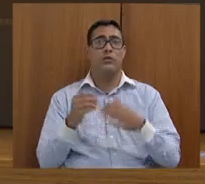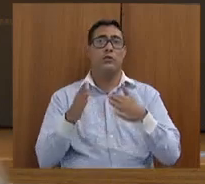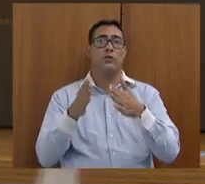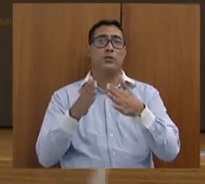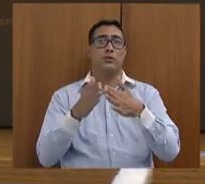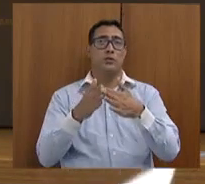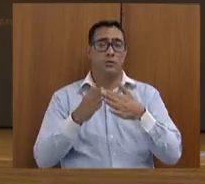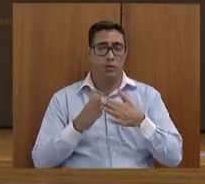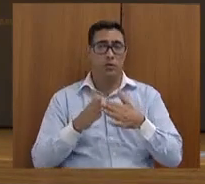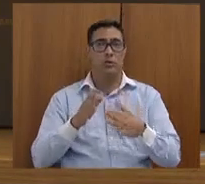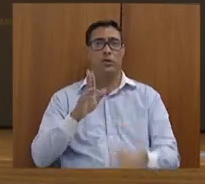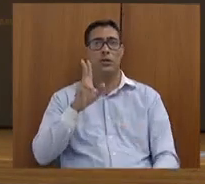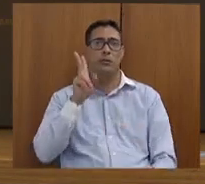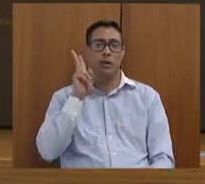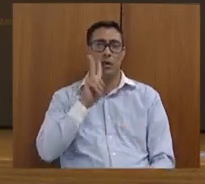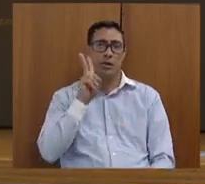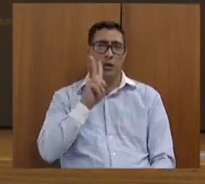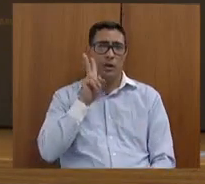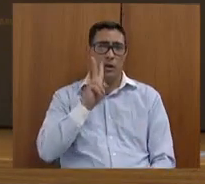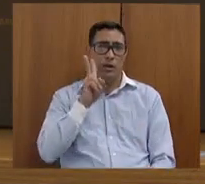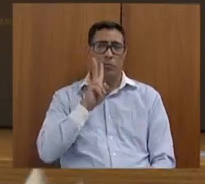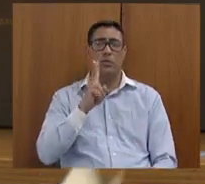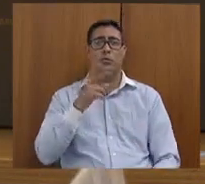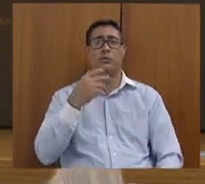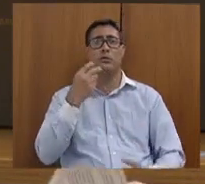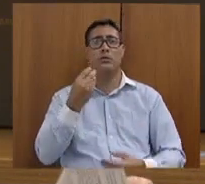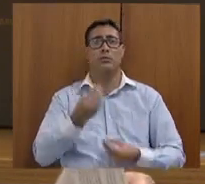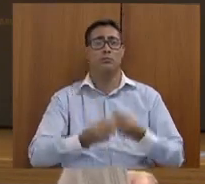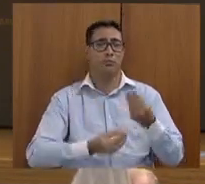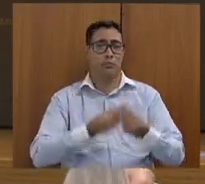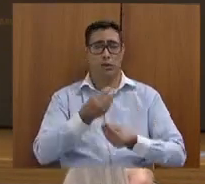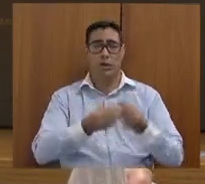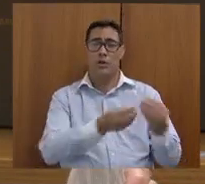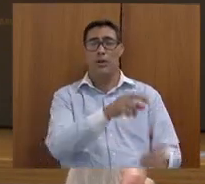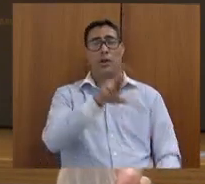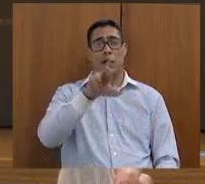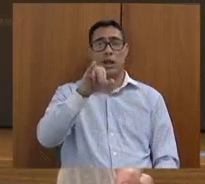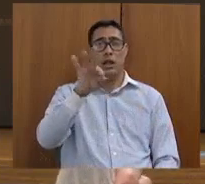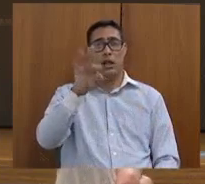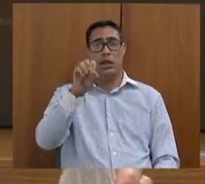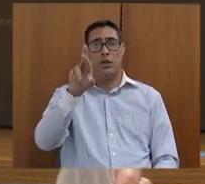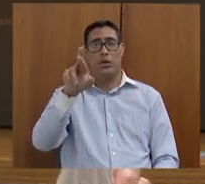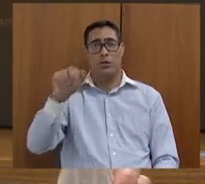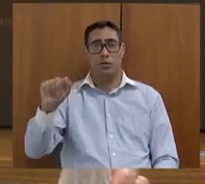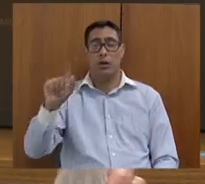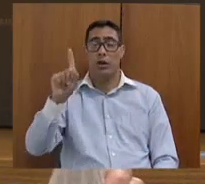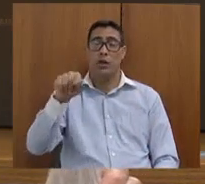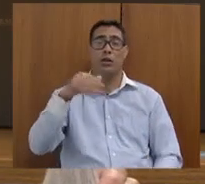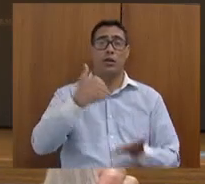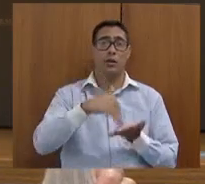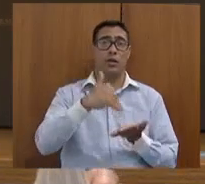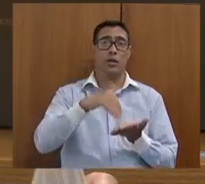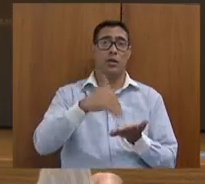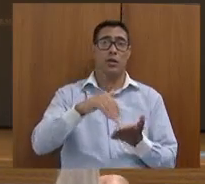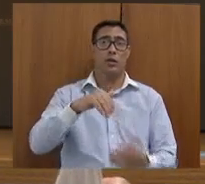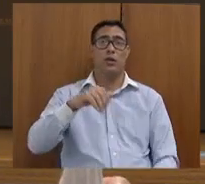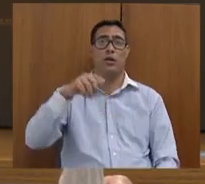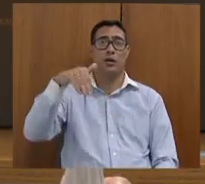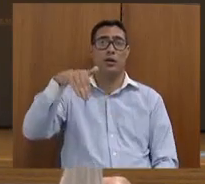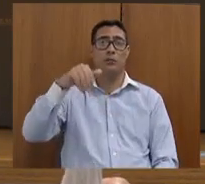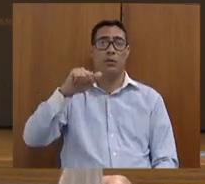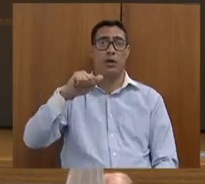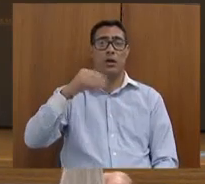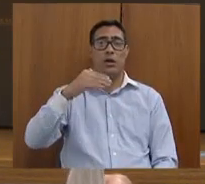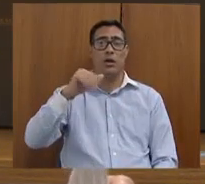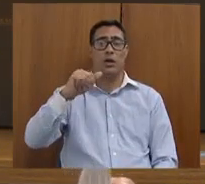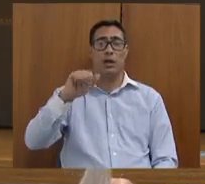como é que a competente reitora e secretária Macaé como